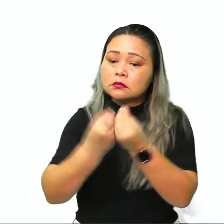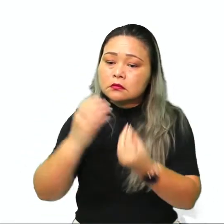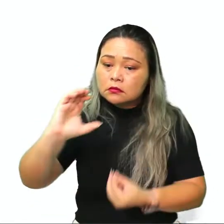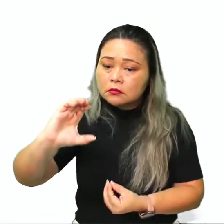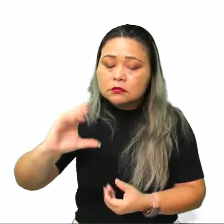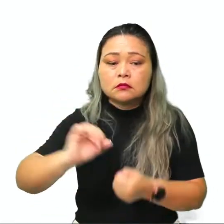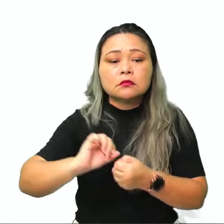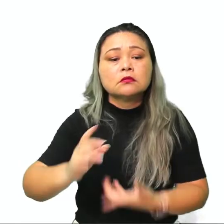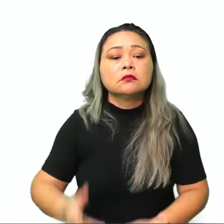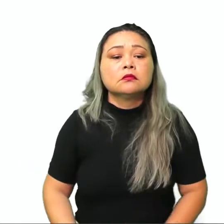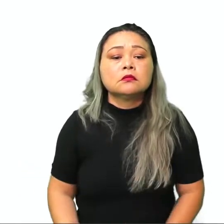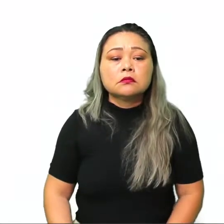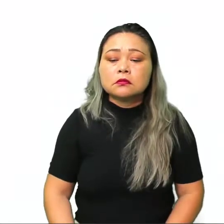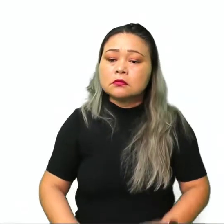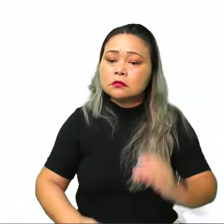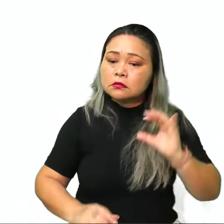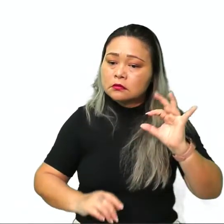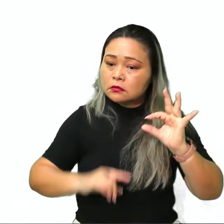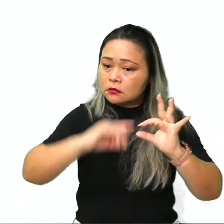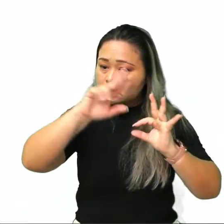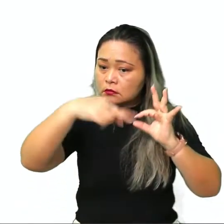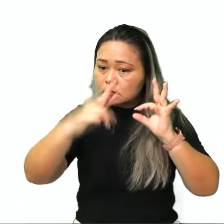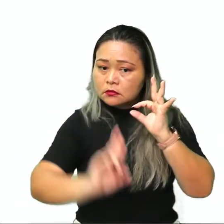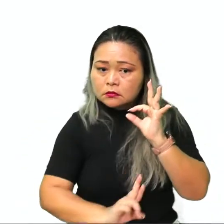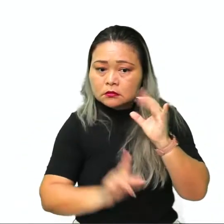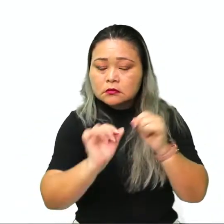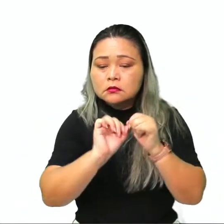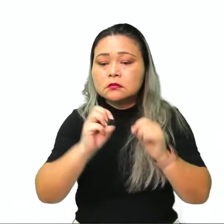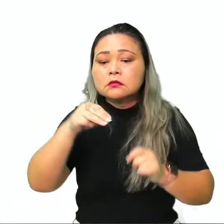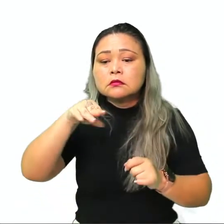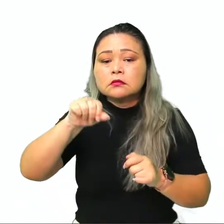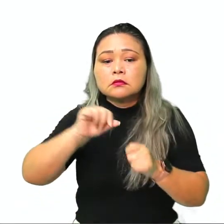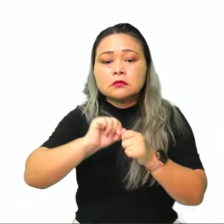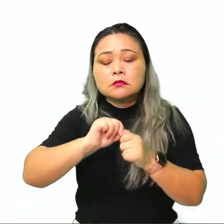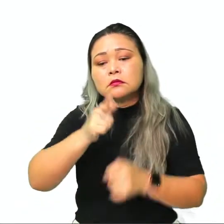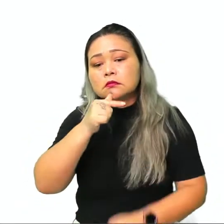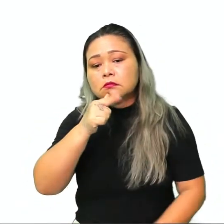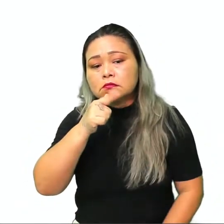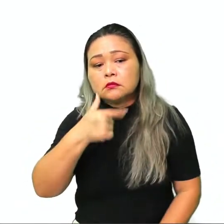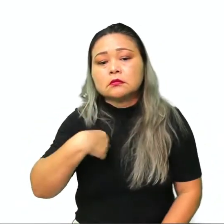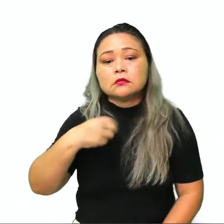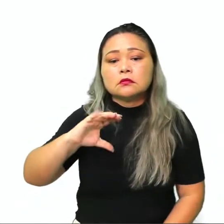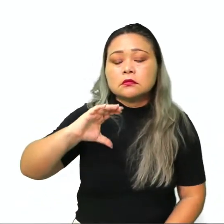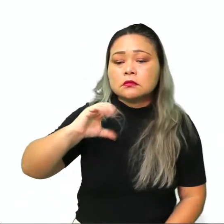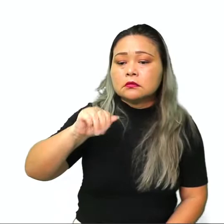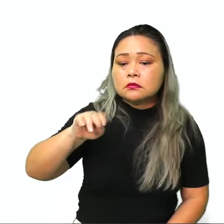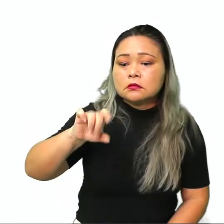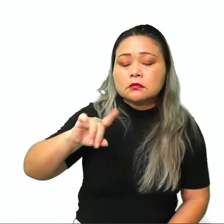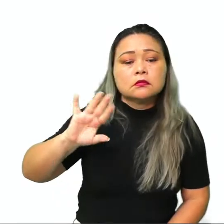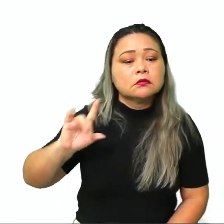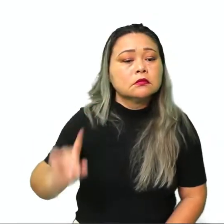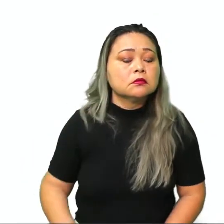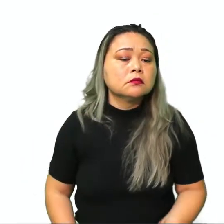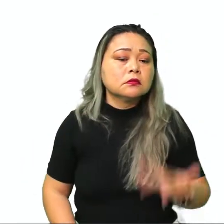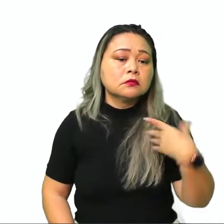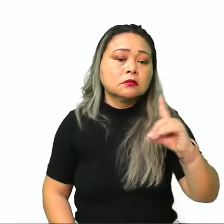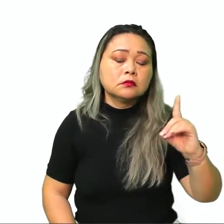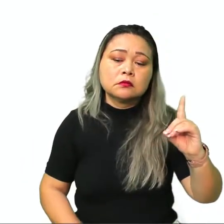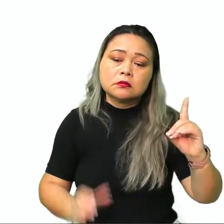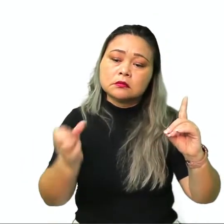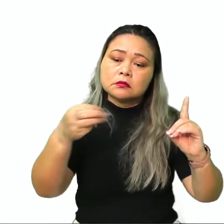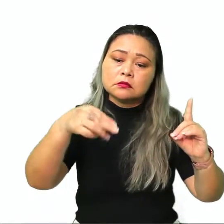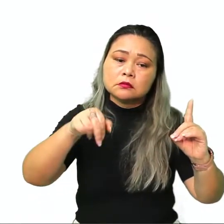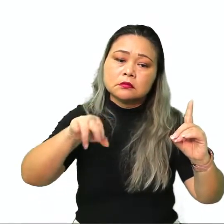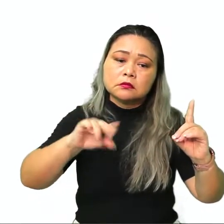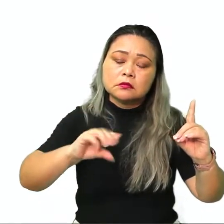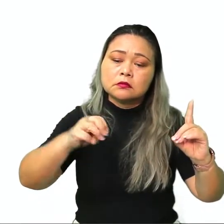Aminoácido, metano, água e carbono. O que quebra aí a questão é a presença desse aminoácido, né? D,